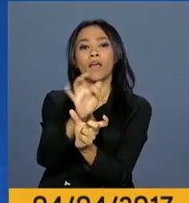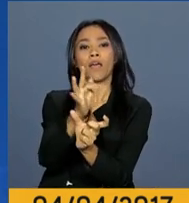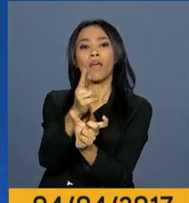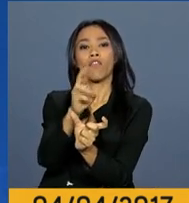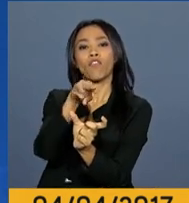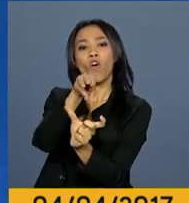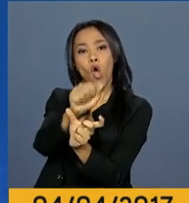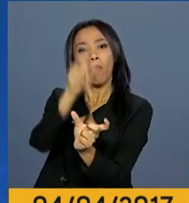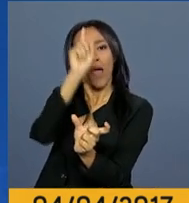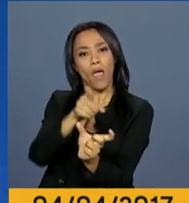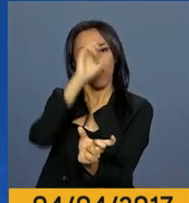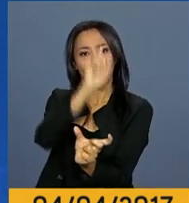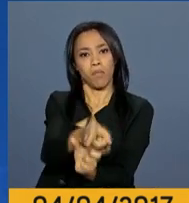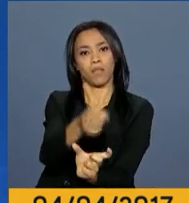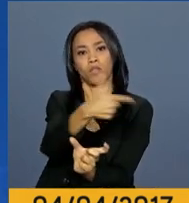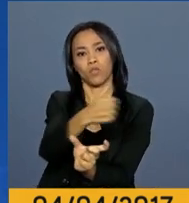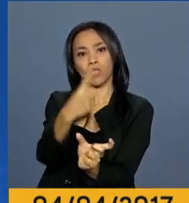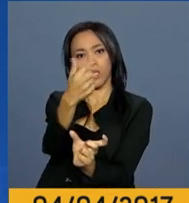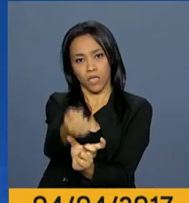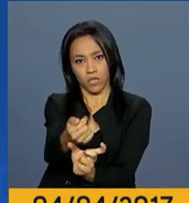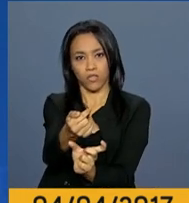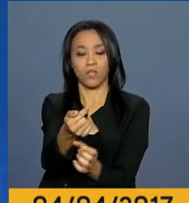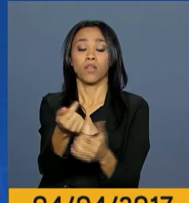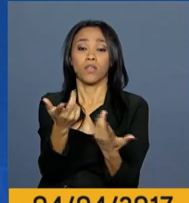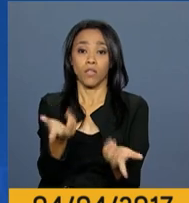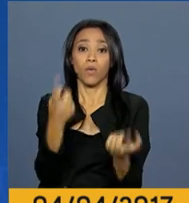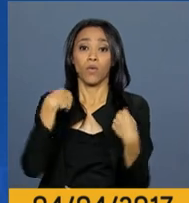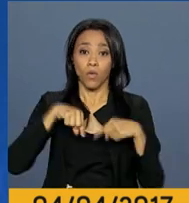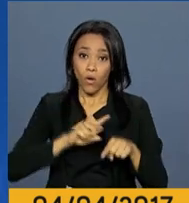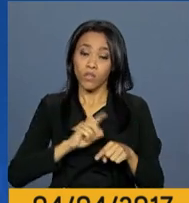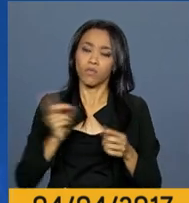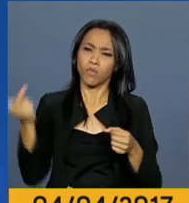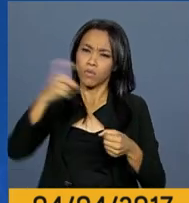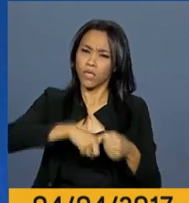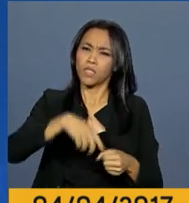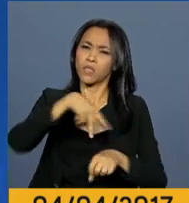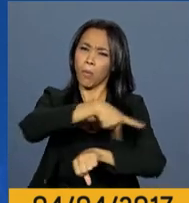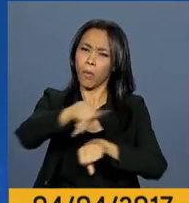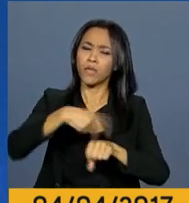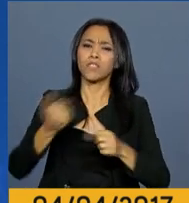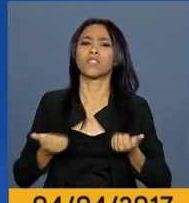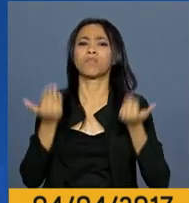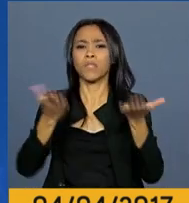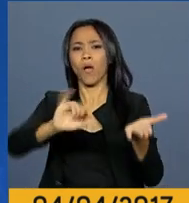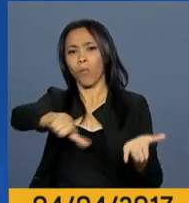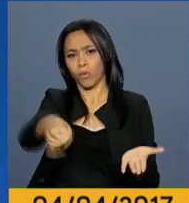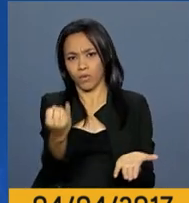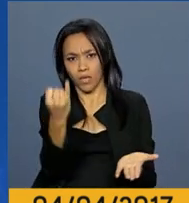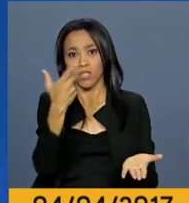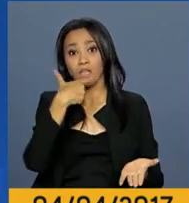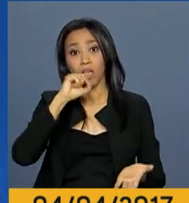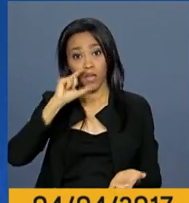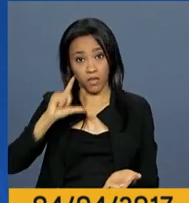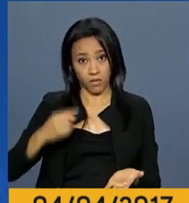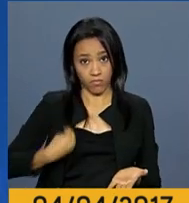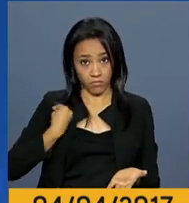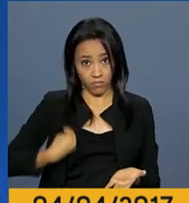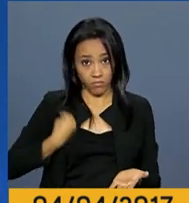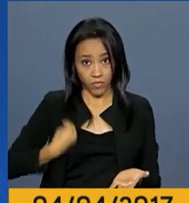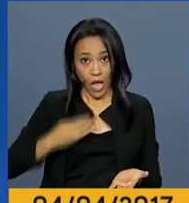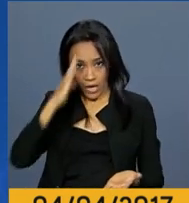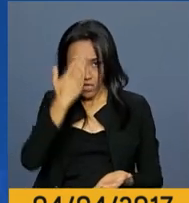em 2017. Nós estamos voltando a ser um país de oportunidades. Quem aqui